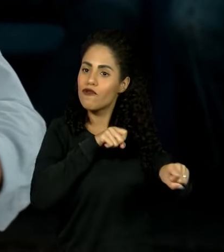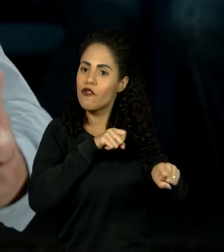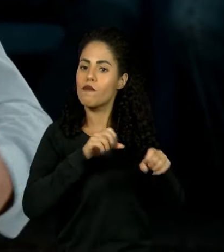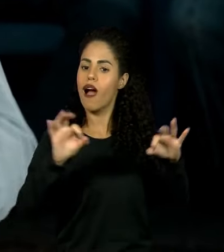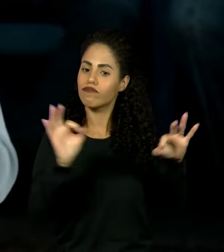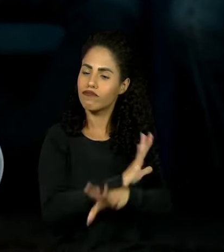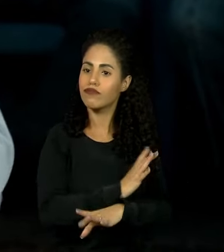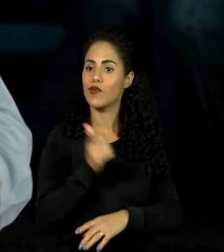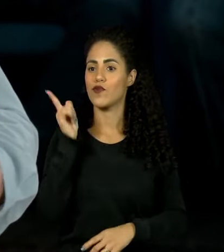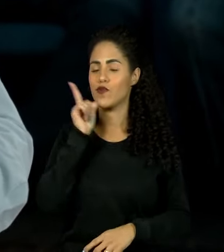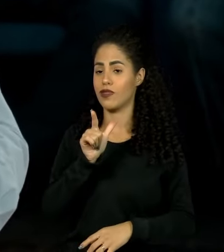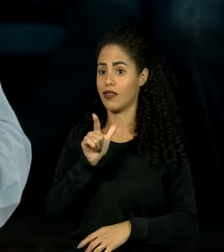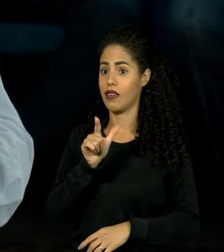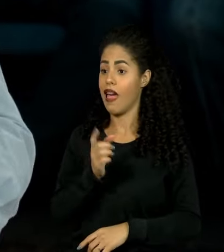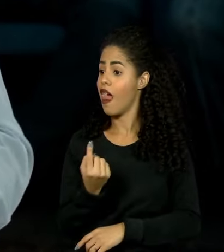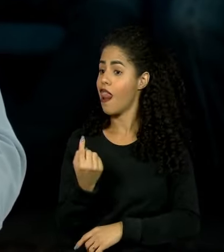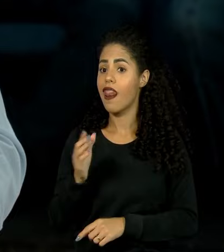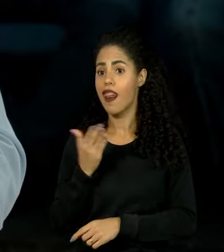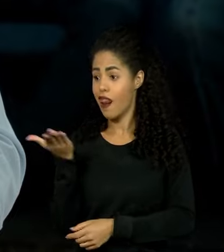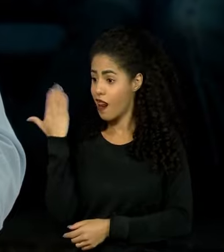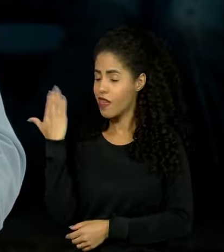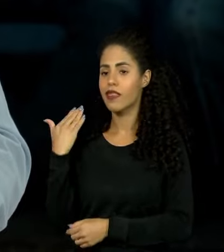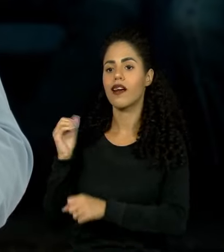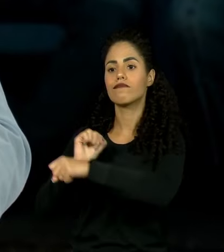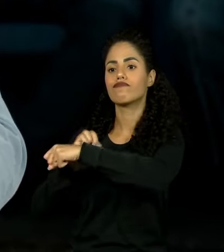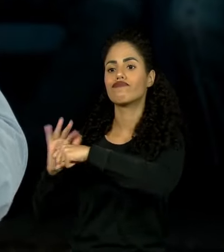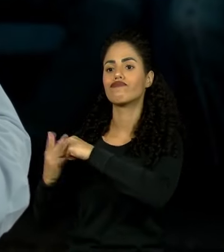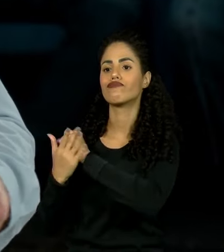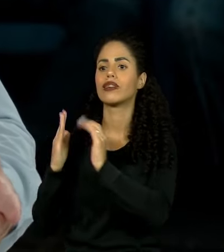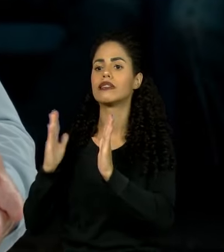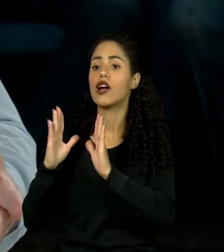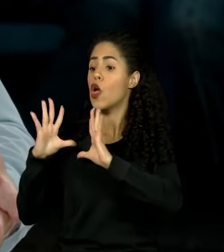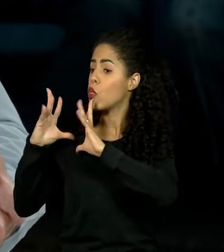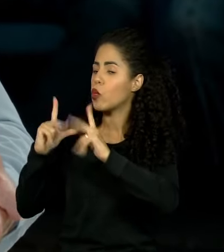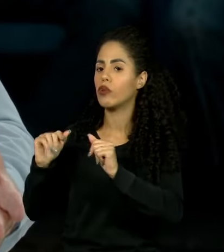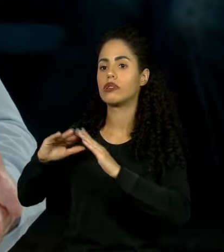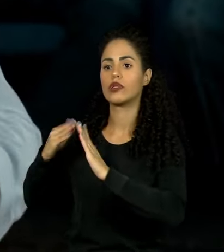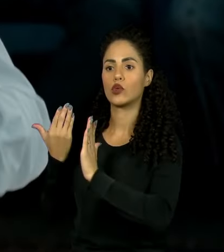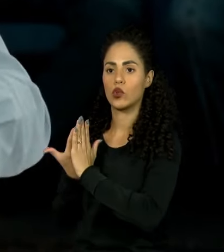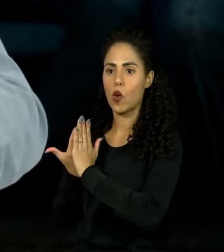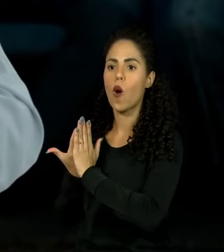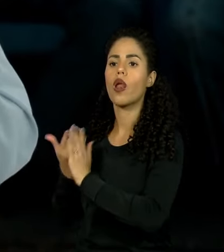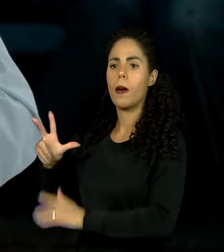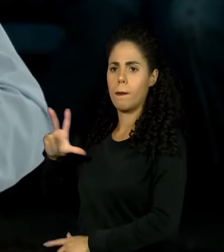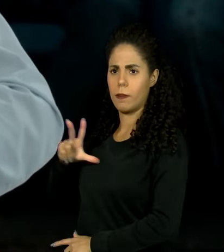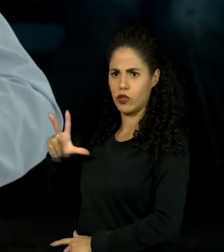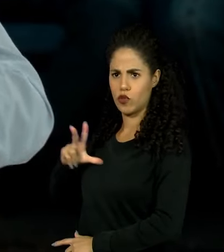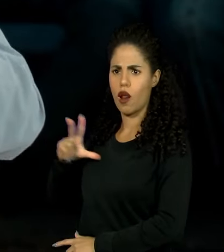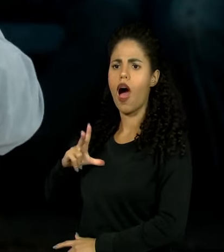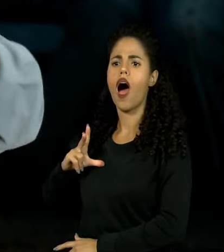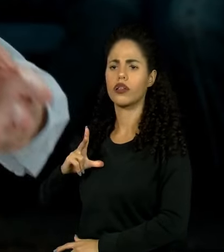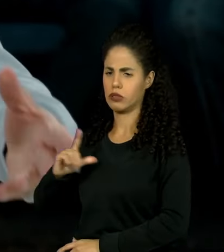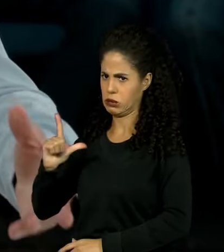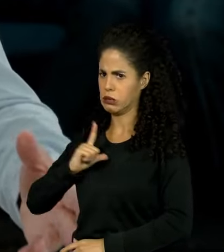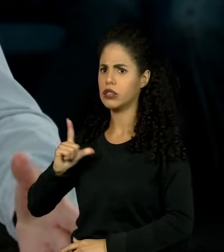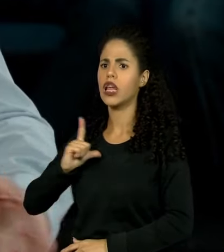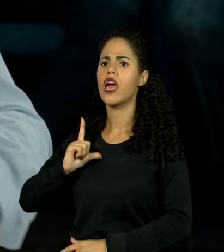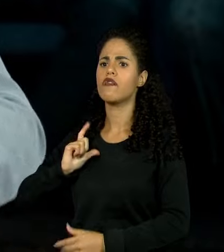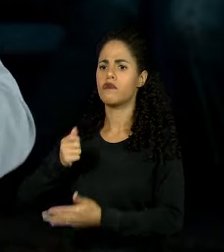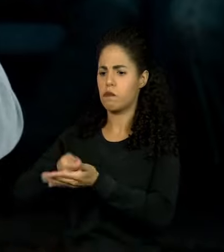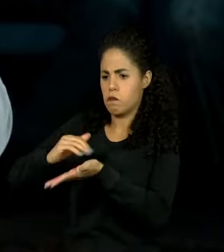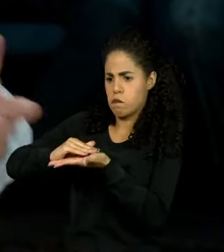poder estudar na pandemia eh todas as escolas particulares né tiveram eh aulas